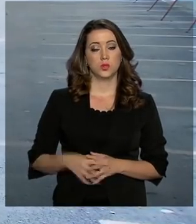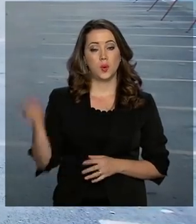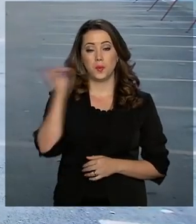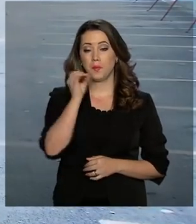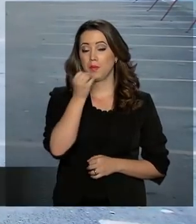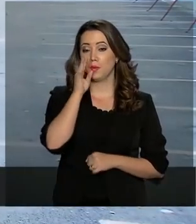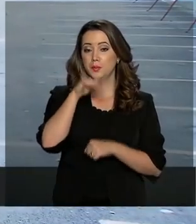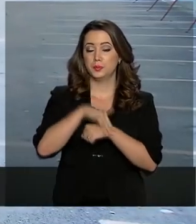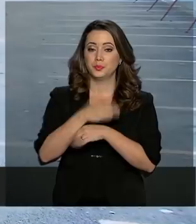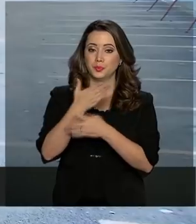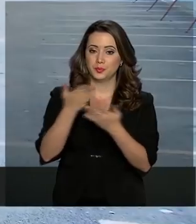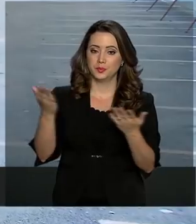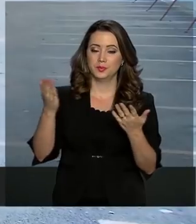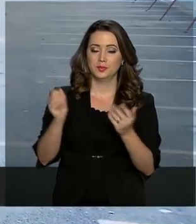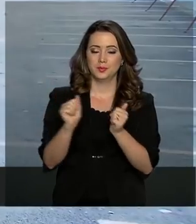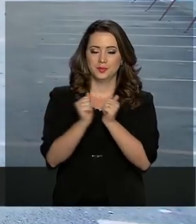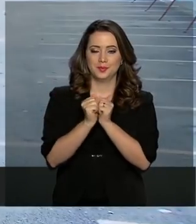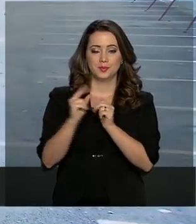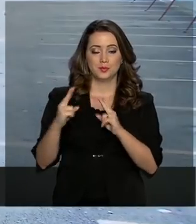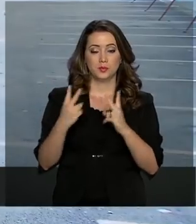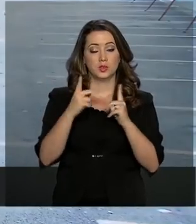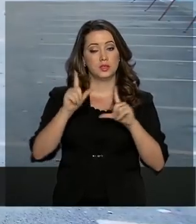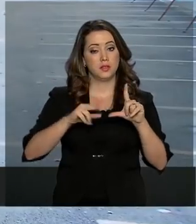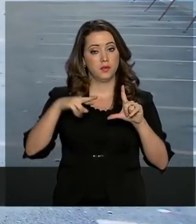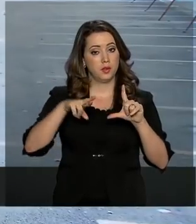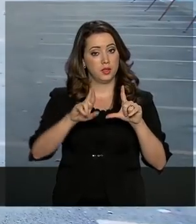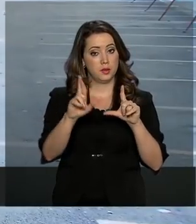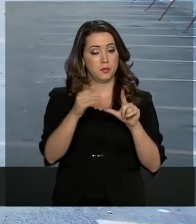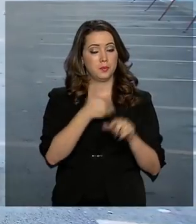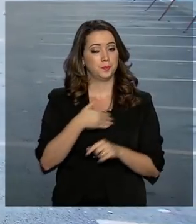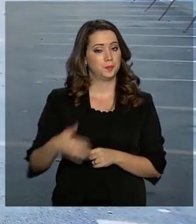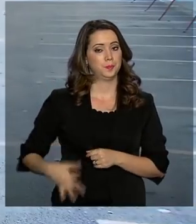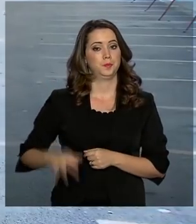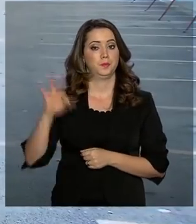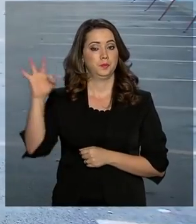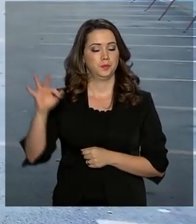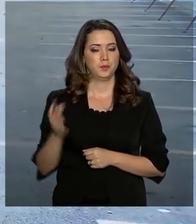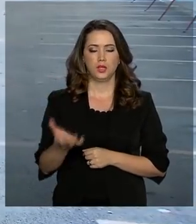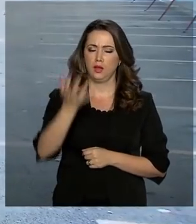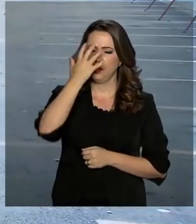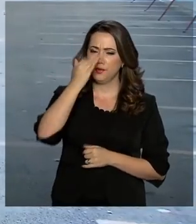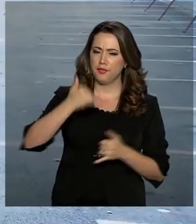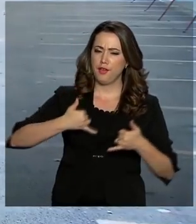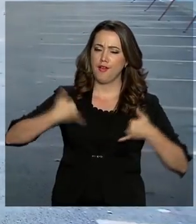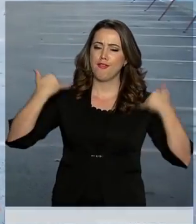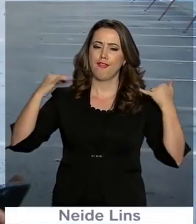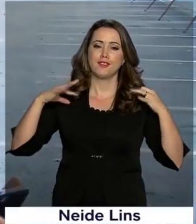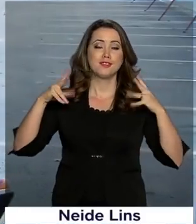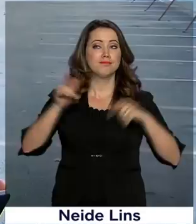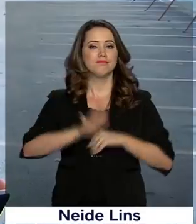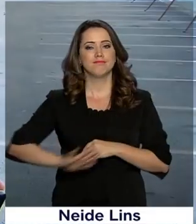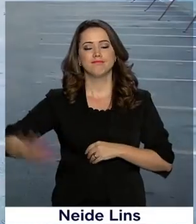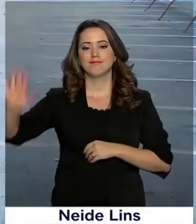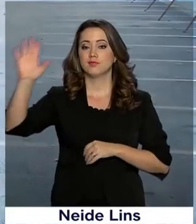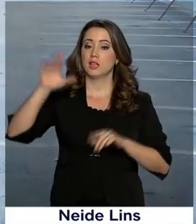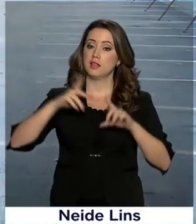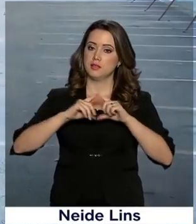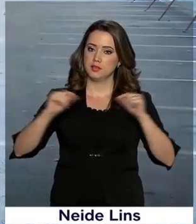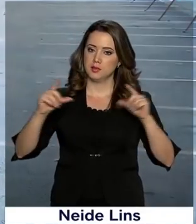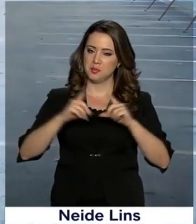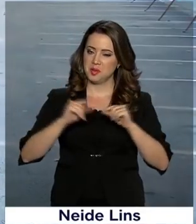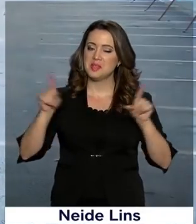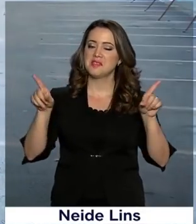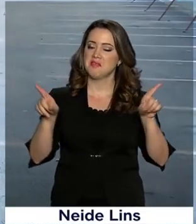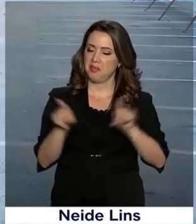noite para você que acompanha a NBR, a TV do Governo Federal. Carnaval é garantia de festa em todo o Brasil. E aqui em Brasília não